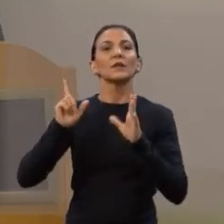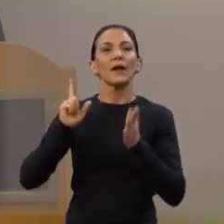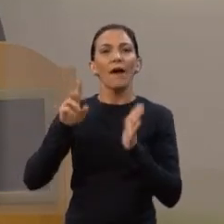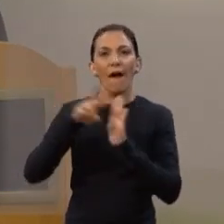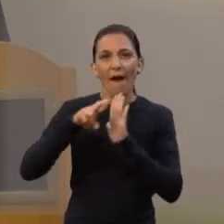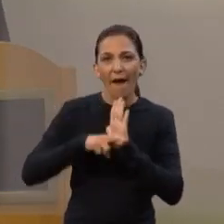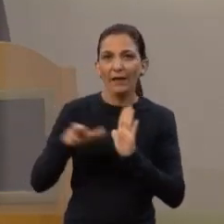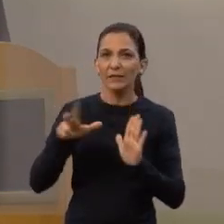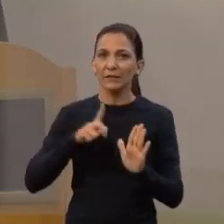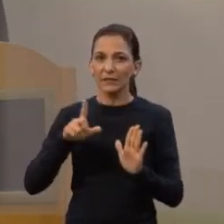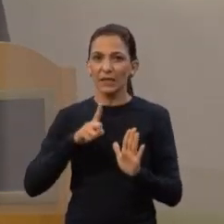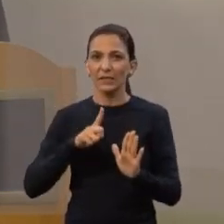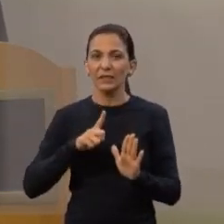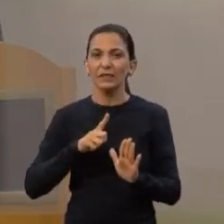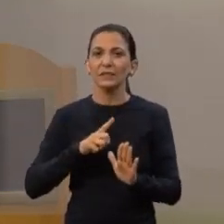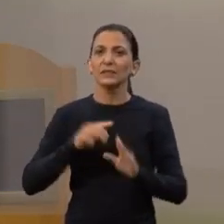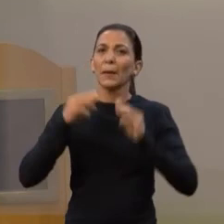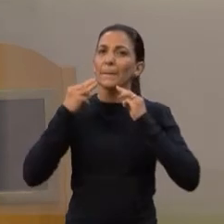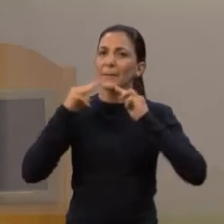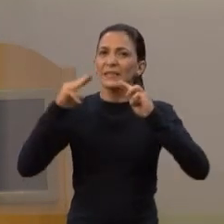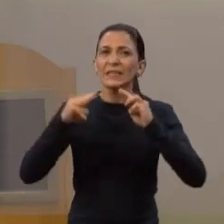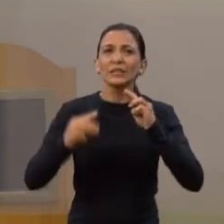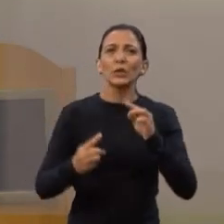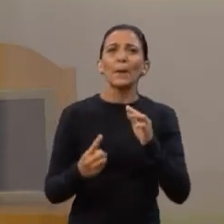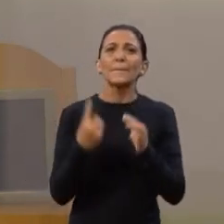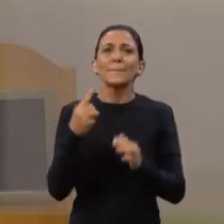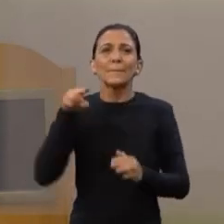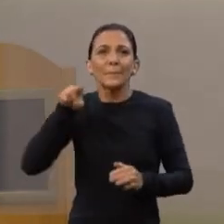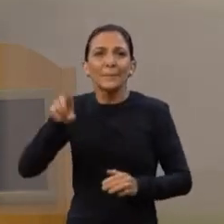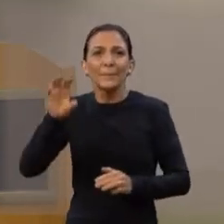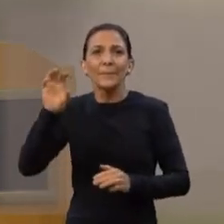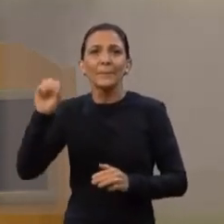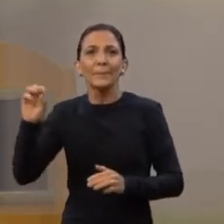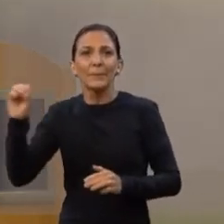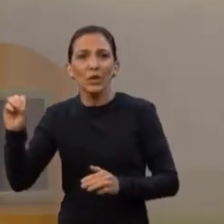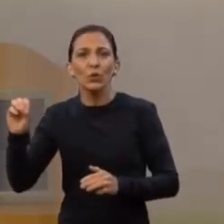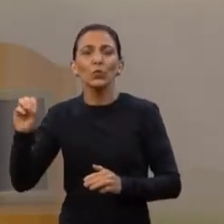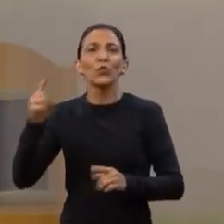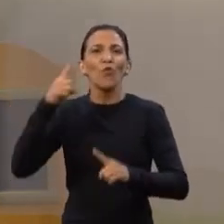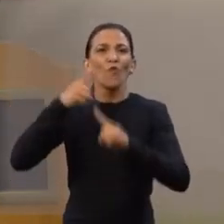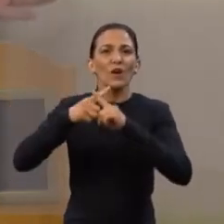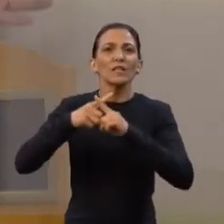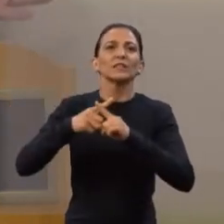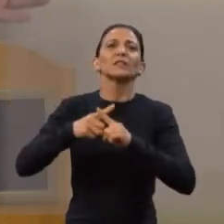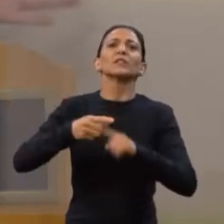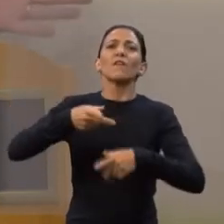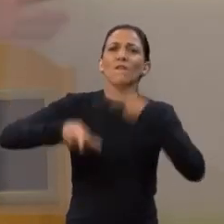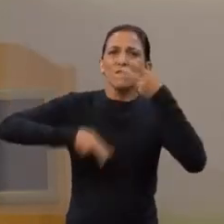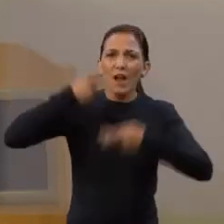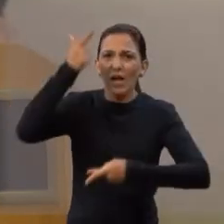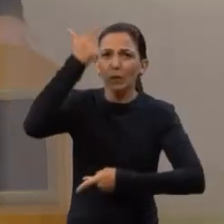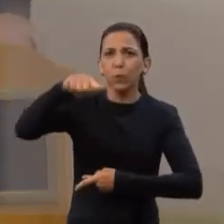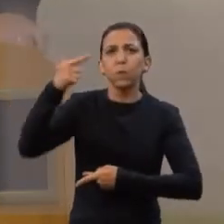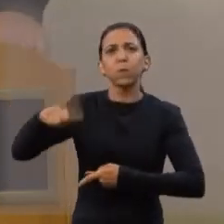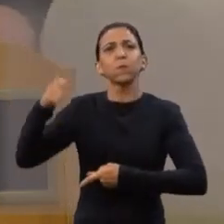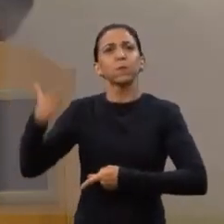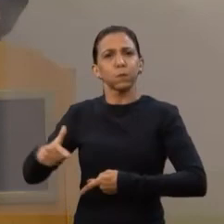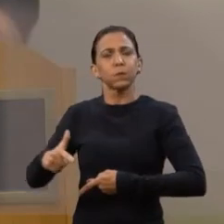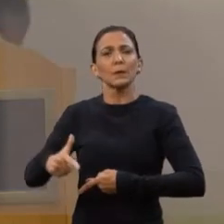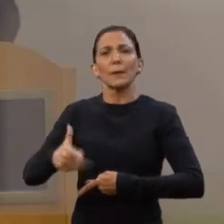bom e se eu tiver que dar mil vezes recado eu vou dar mil vezes porque a carapuça sirva para quem quiser né